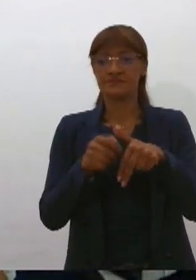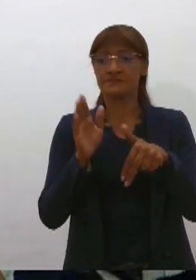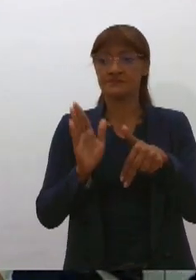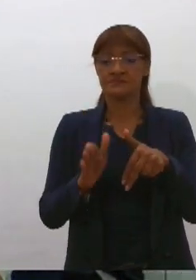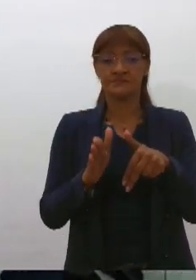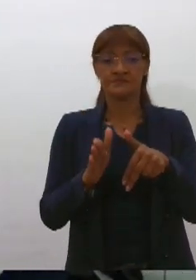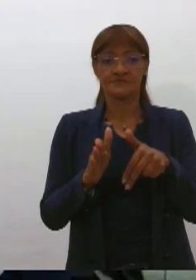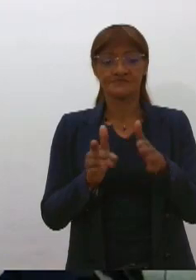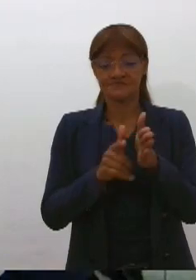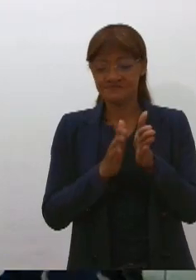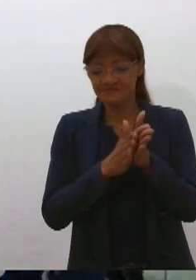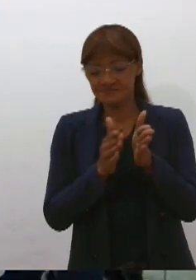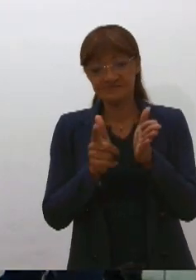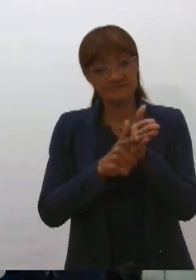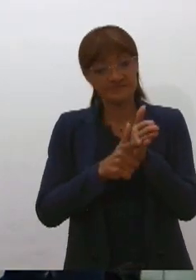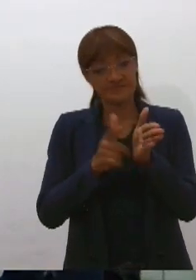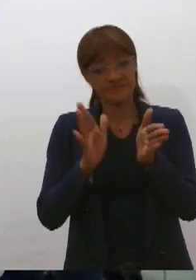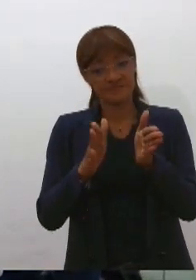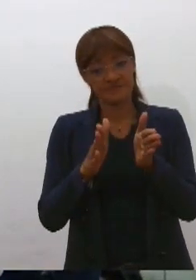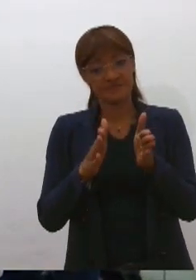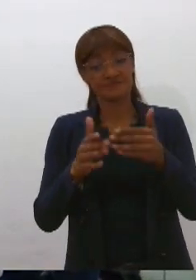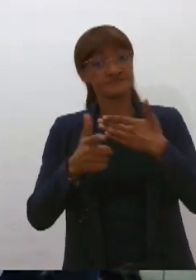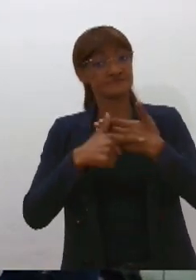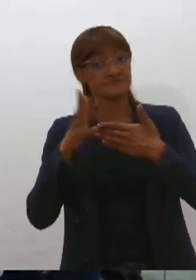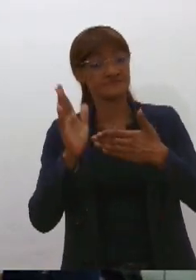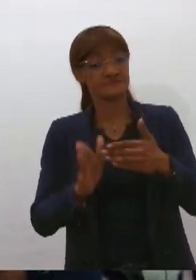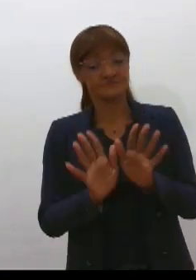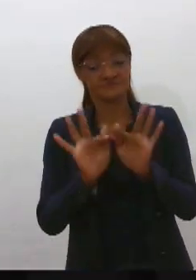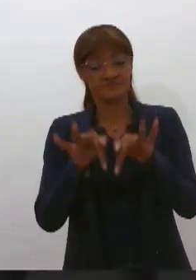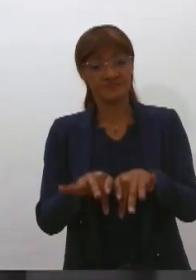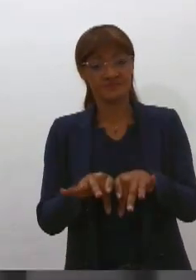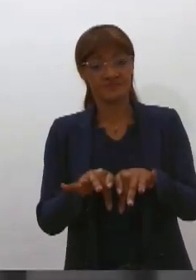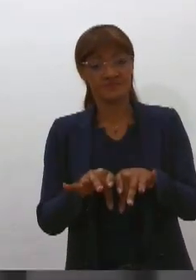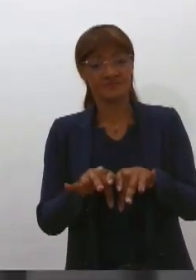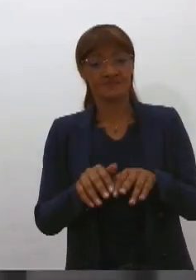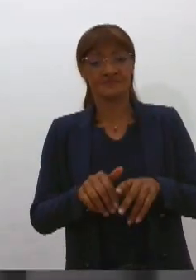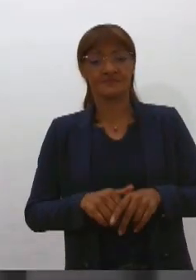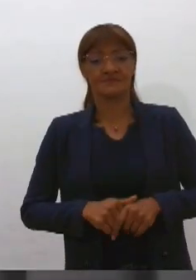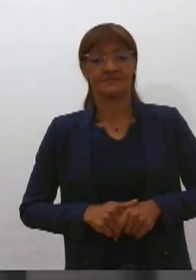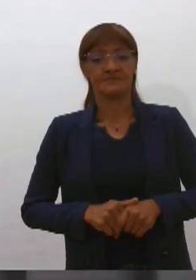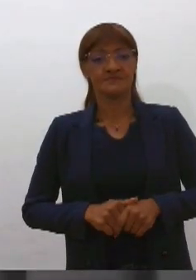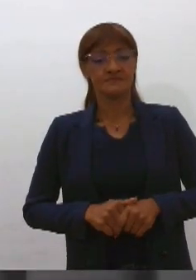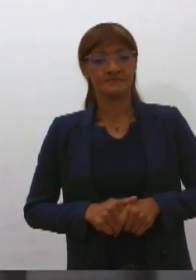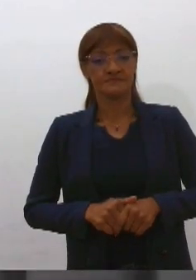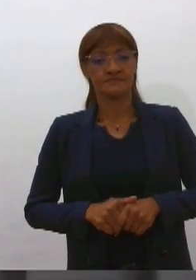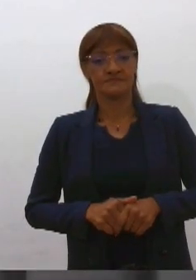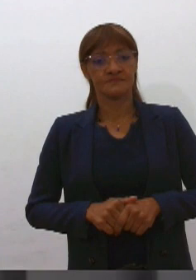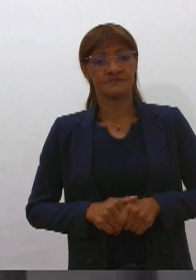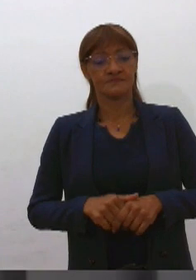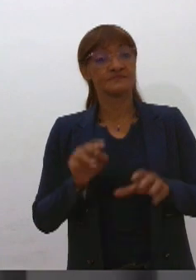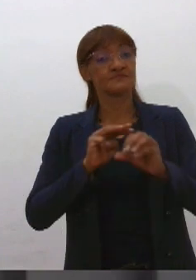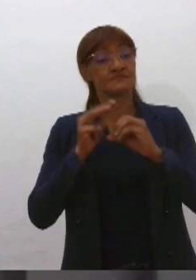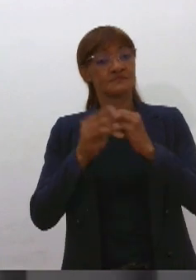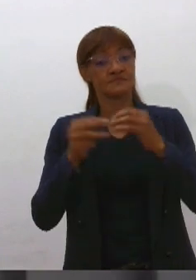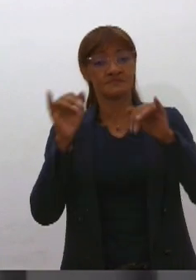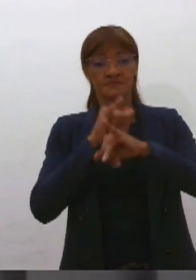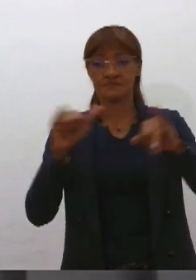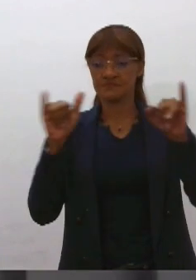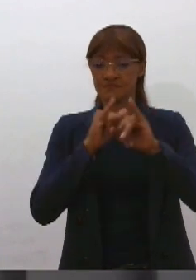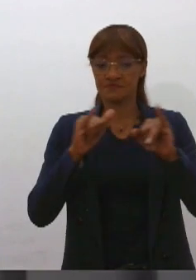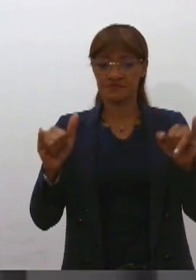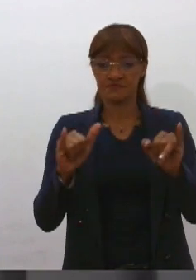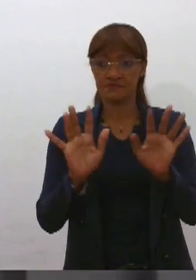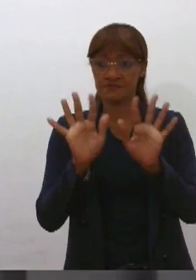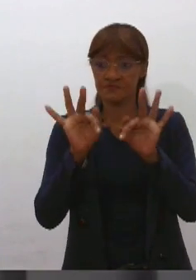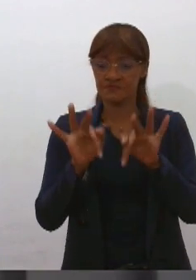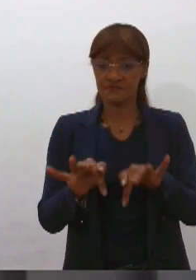deixando um legado de muito trabalho para o povo de Sergipe. O informativo TV Alese fica por aqui. Siga